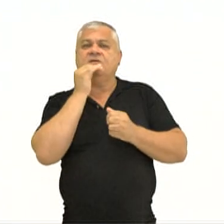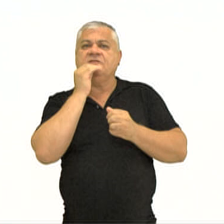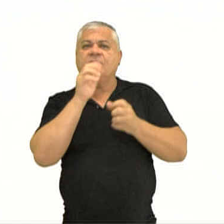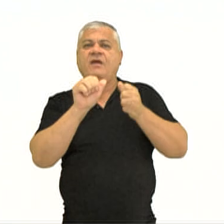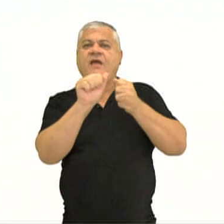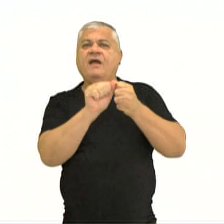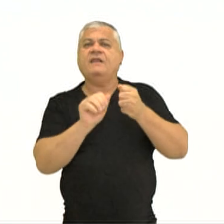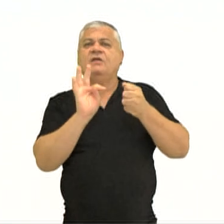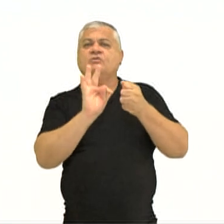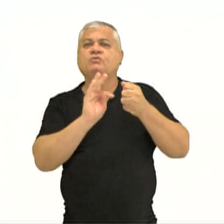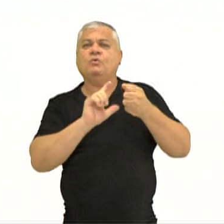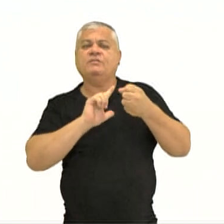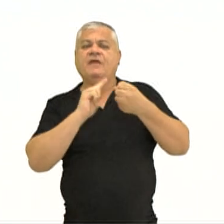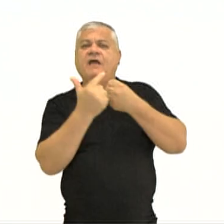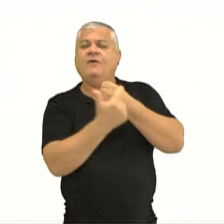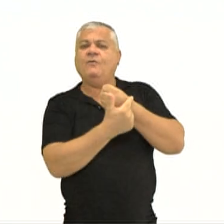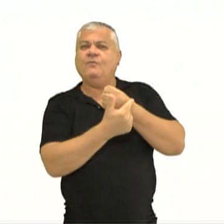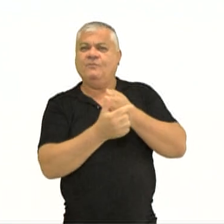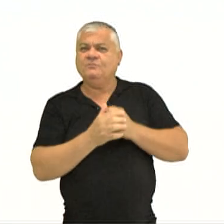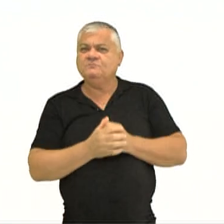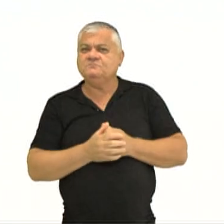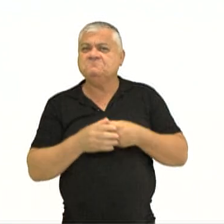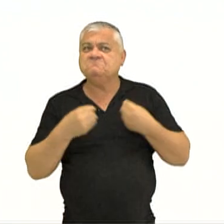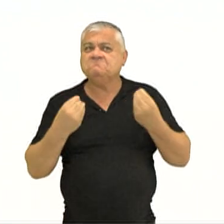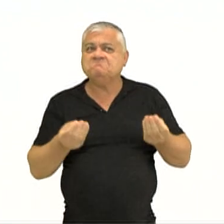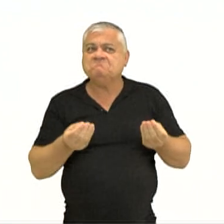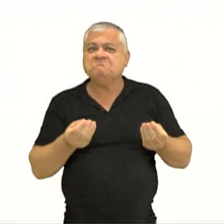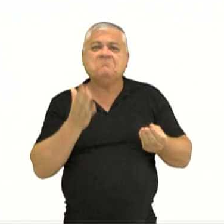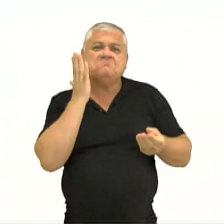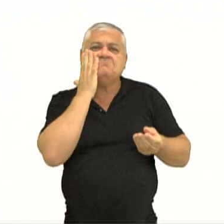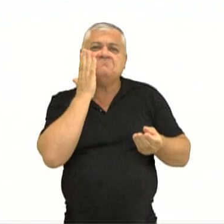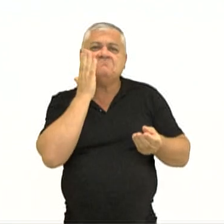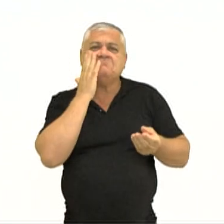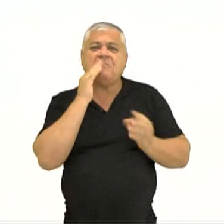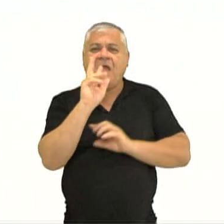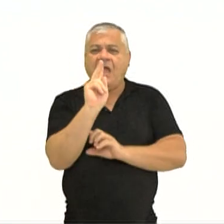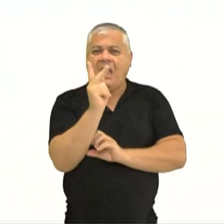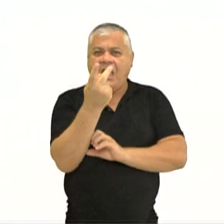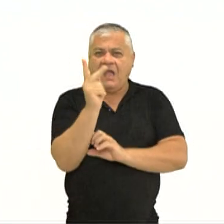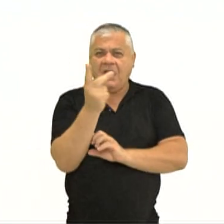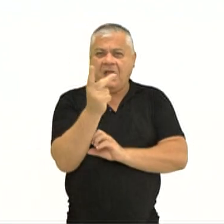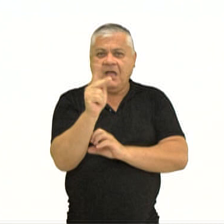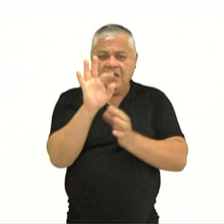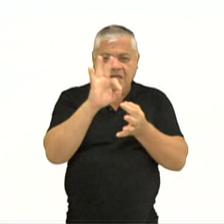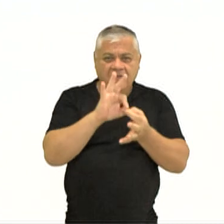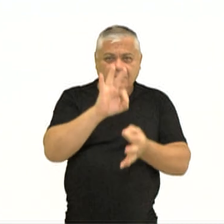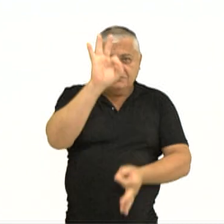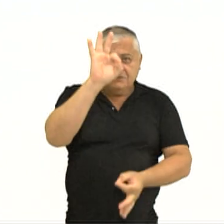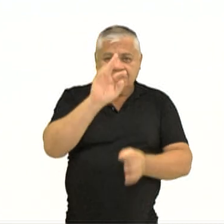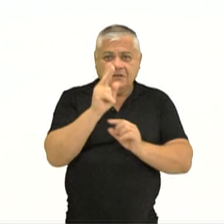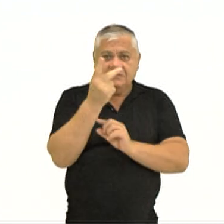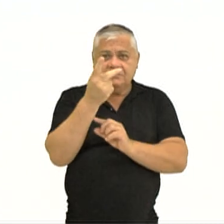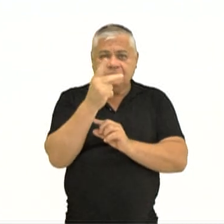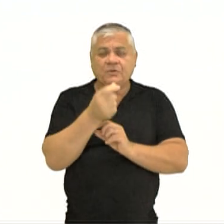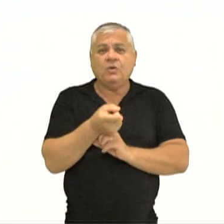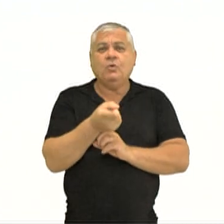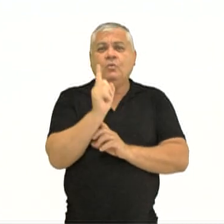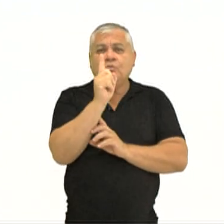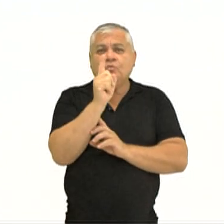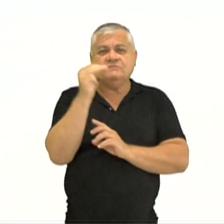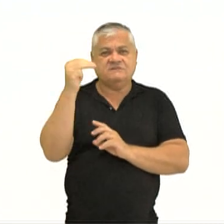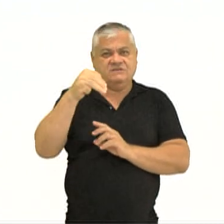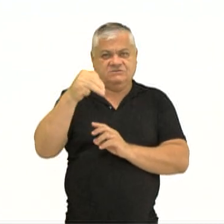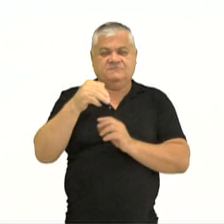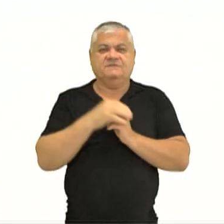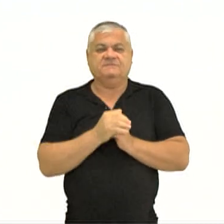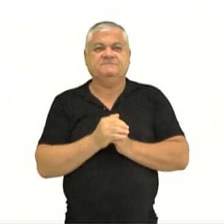total do cilindro original, sabendo-se que a altura do cilindro original mede 1